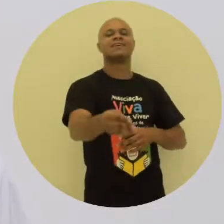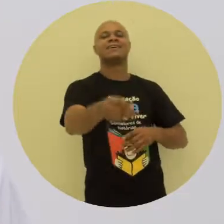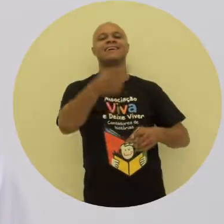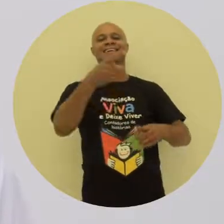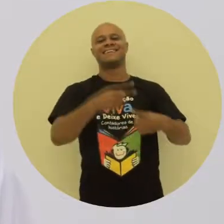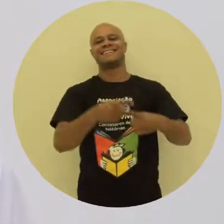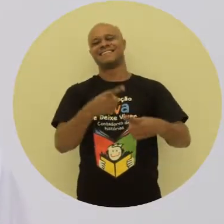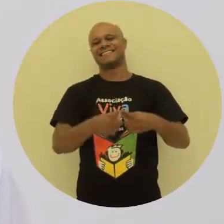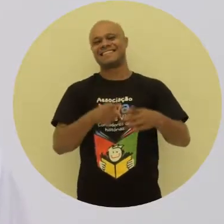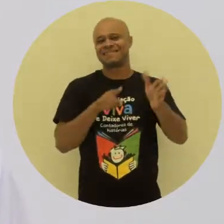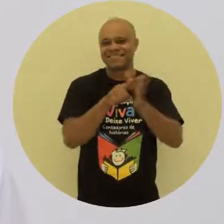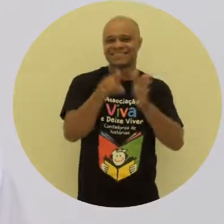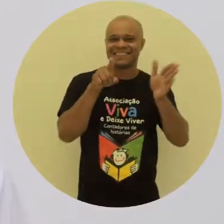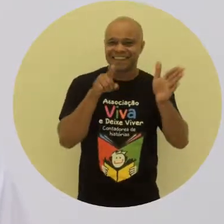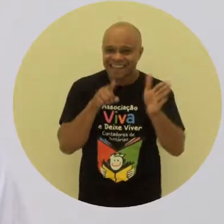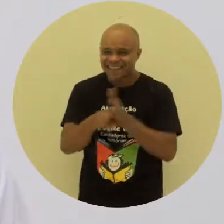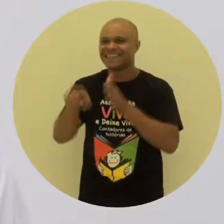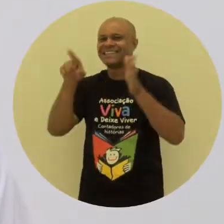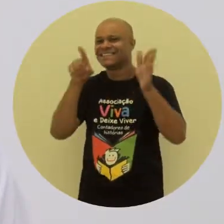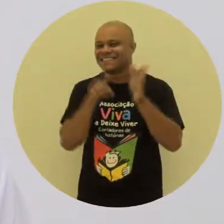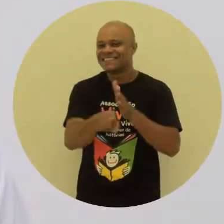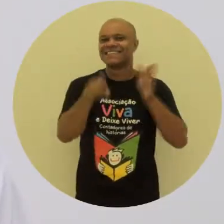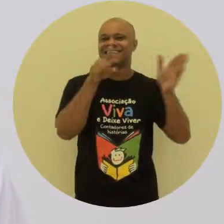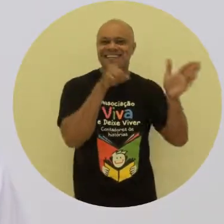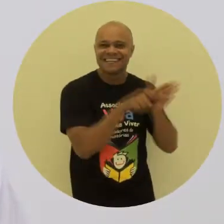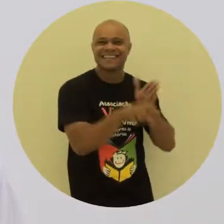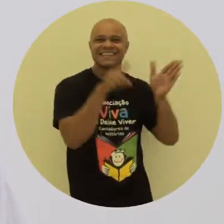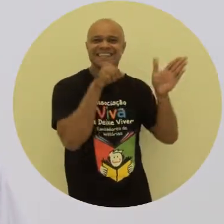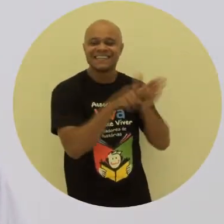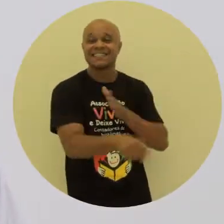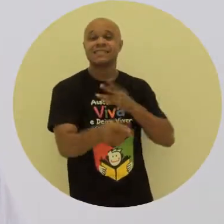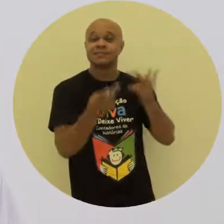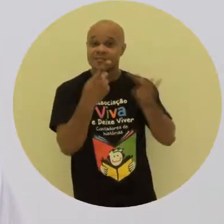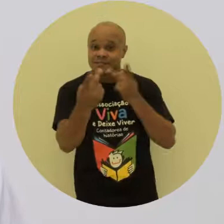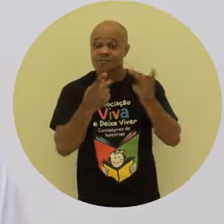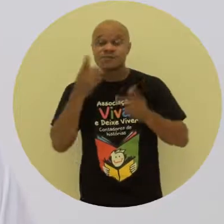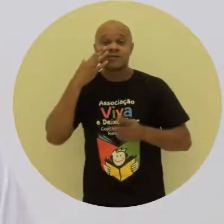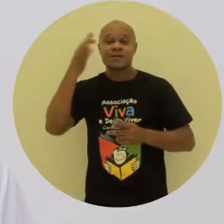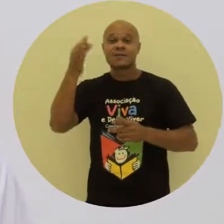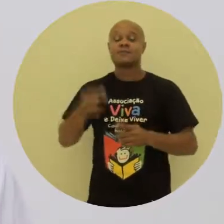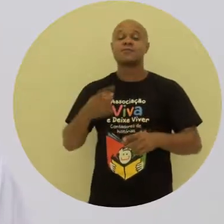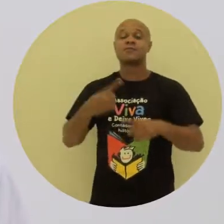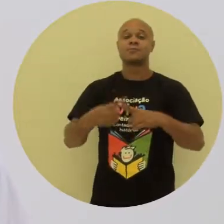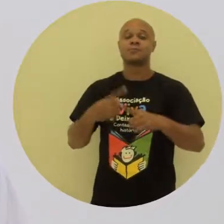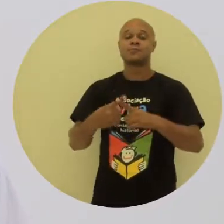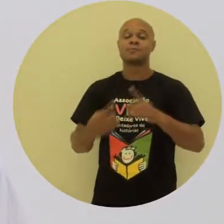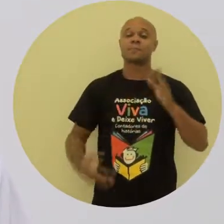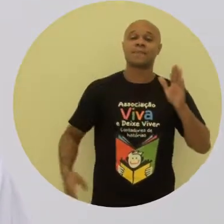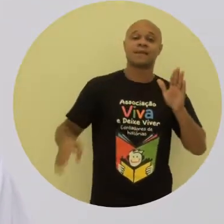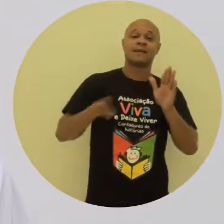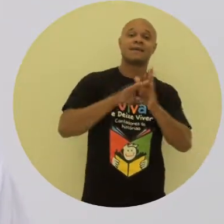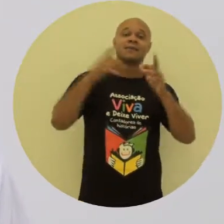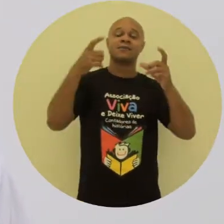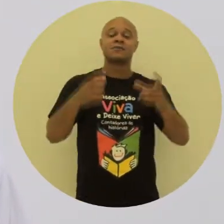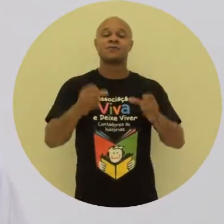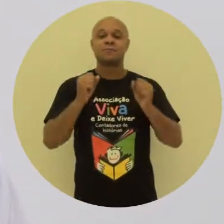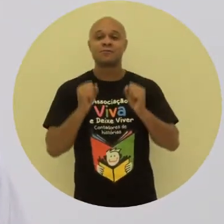porquês. Então vamos ficar atento, porque a criança nos dá indícios de até onde nós